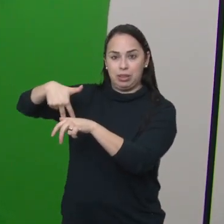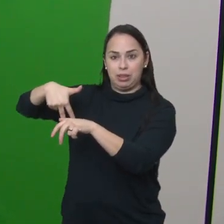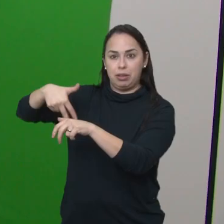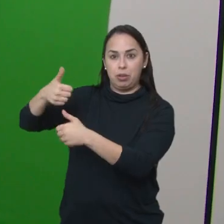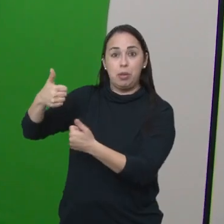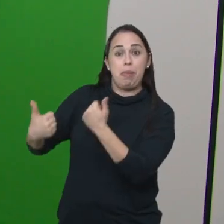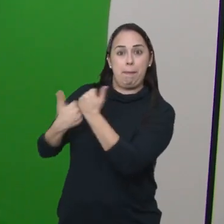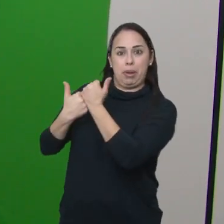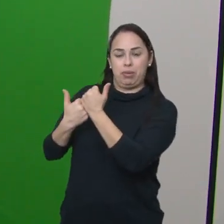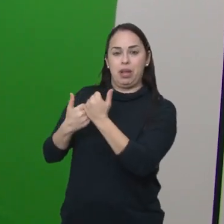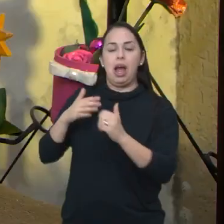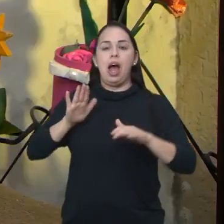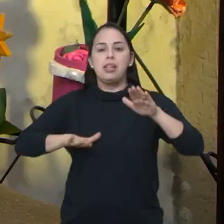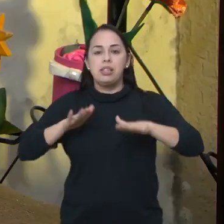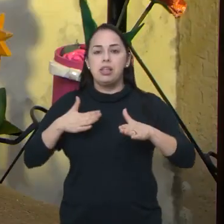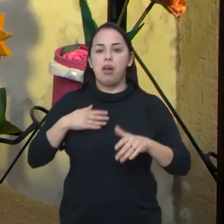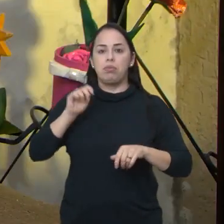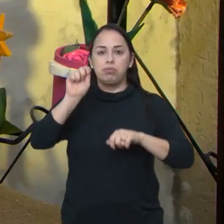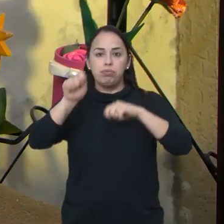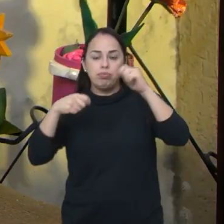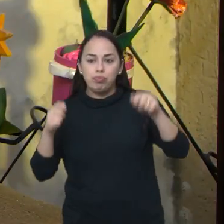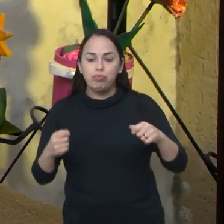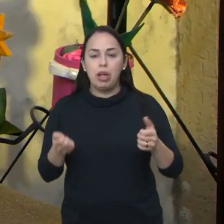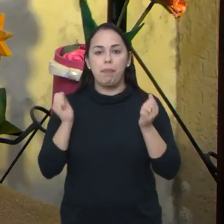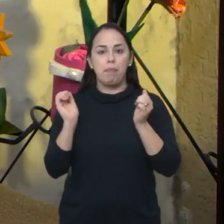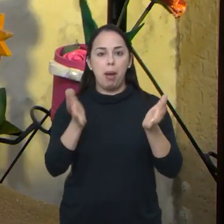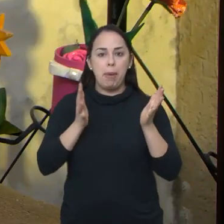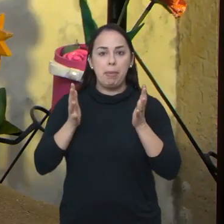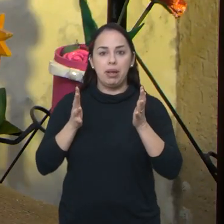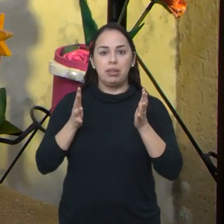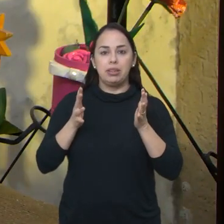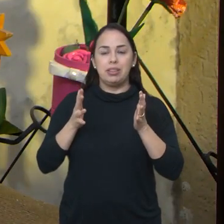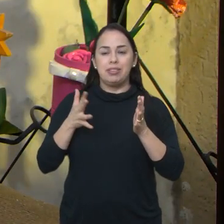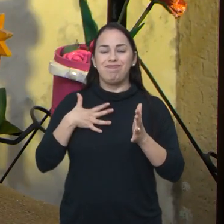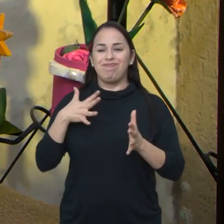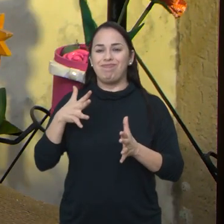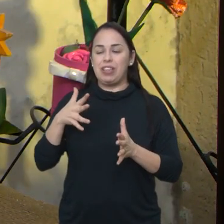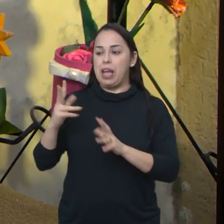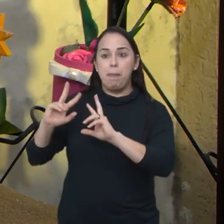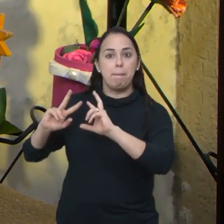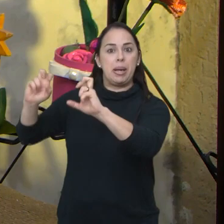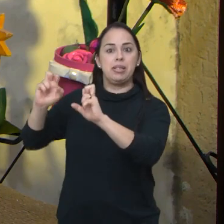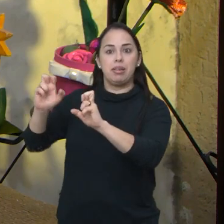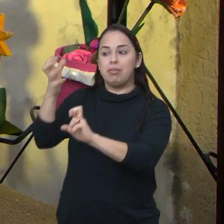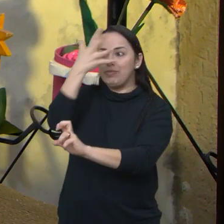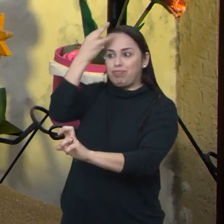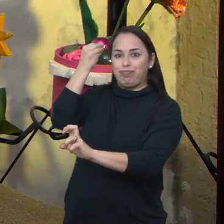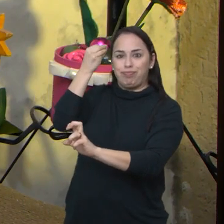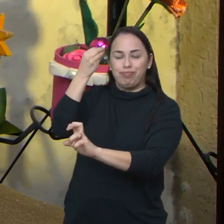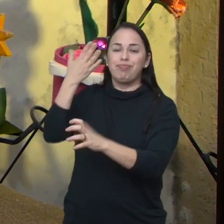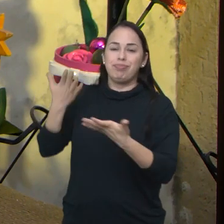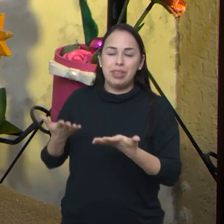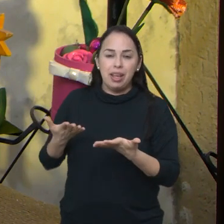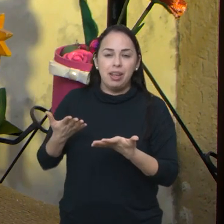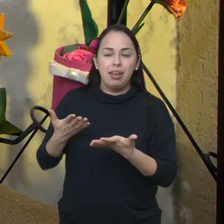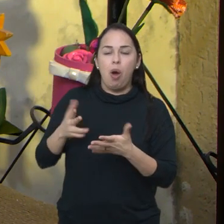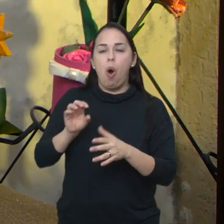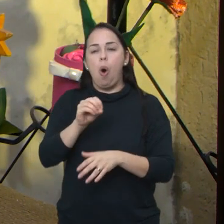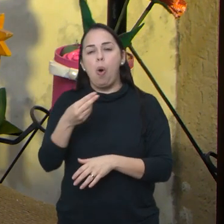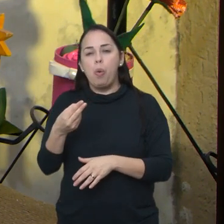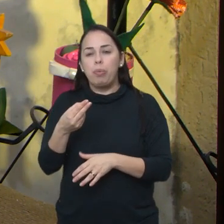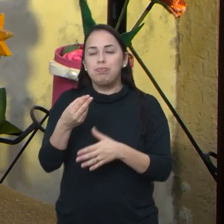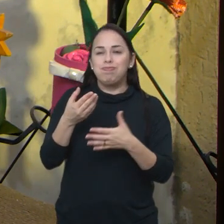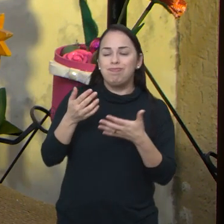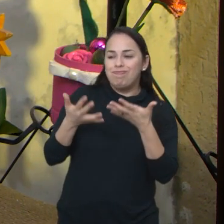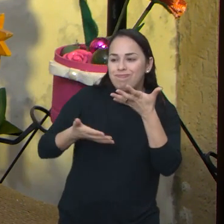que às vezes, por exemplo, eu estou fazendo a sinalização, e aí às vezes na minha sinalização, a outra intérprete percebeu que eu esqueci algum